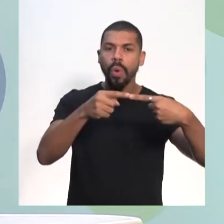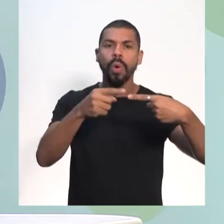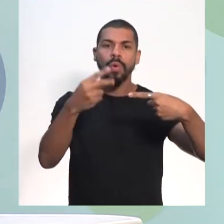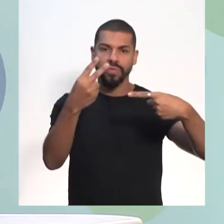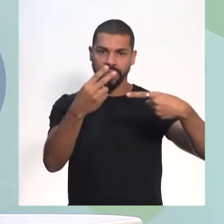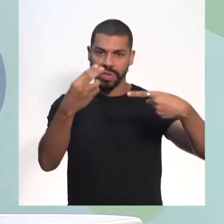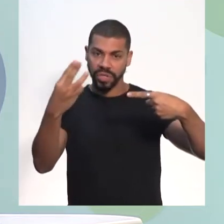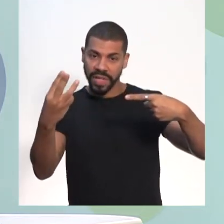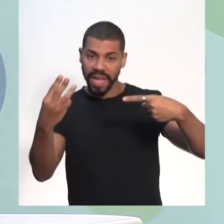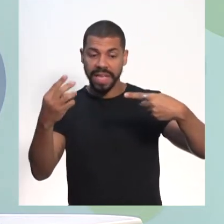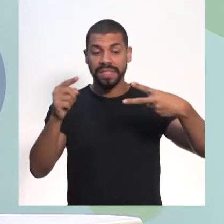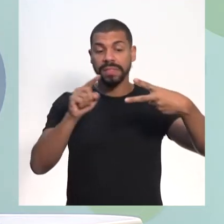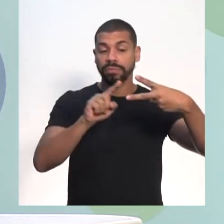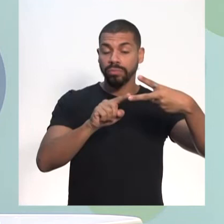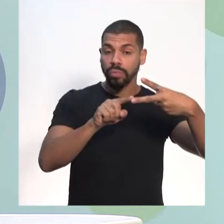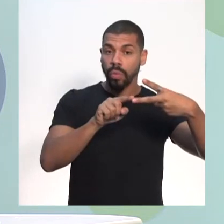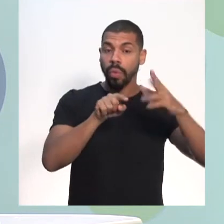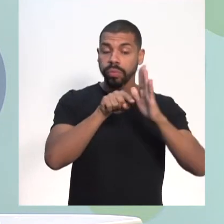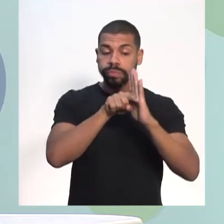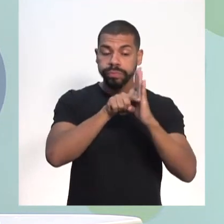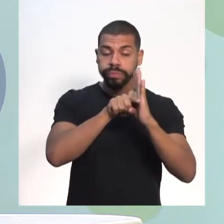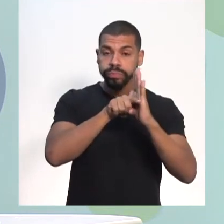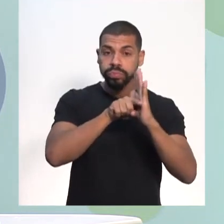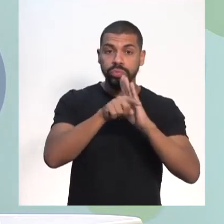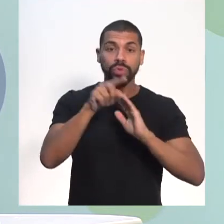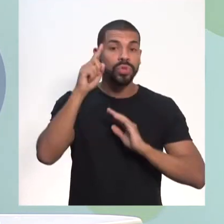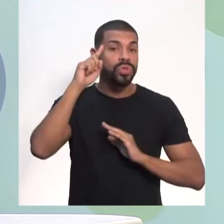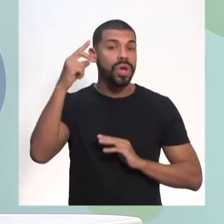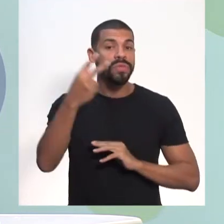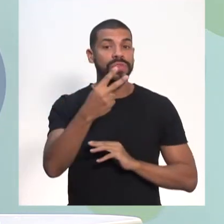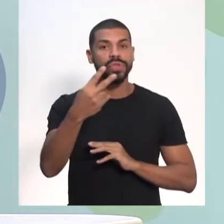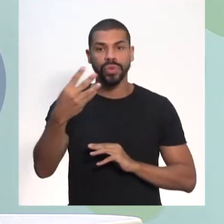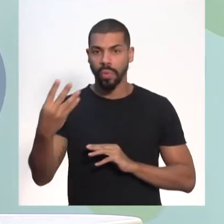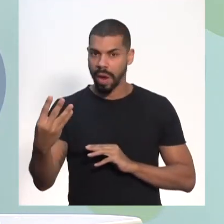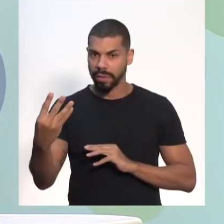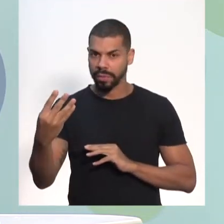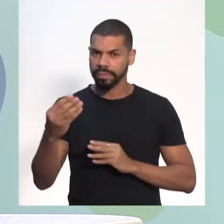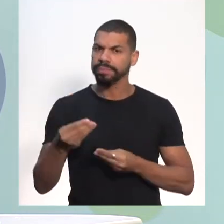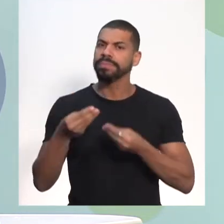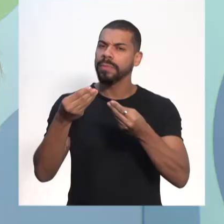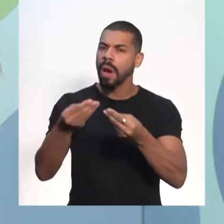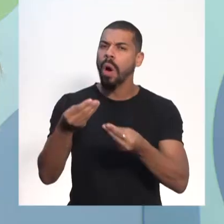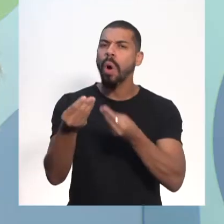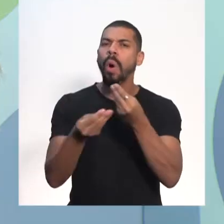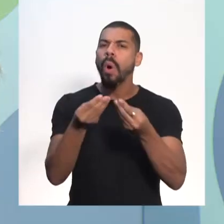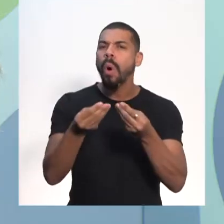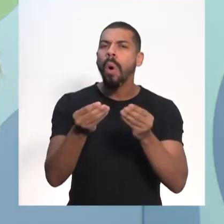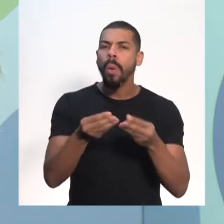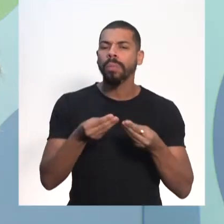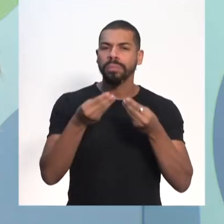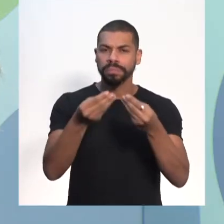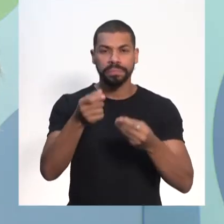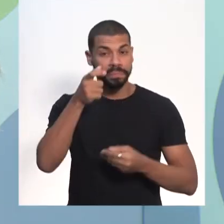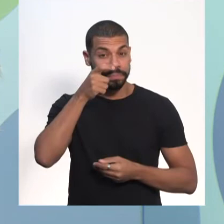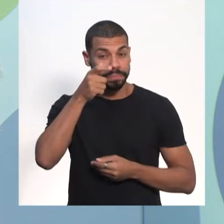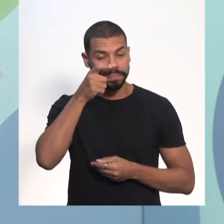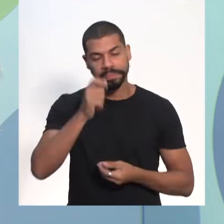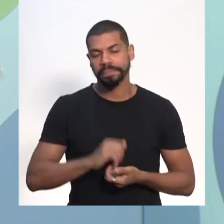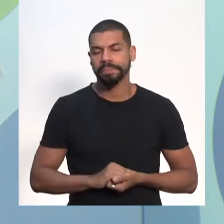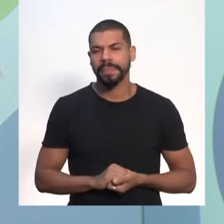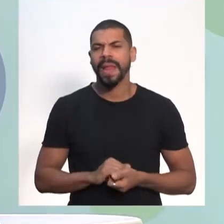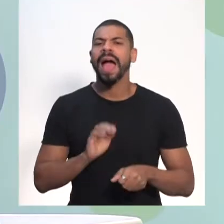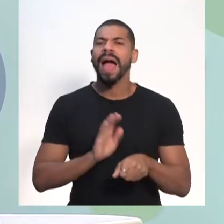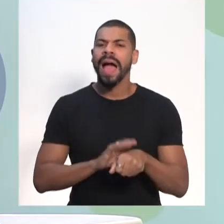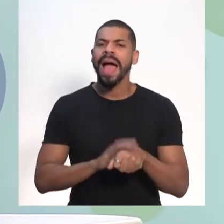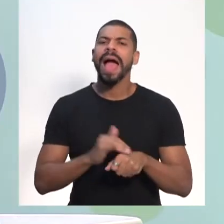no Ava EFAP, a gente vai mostrar rapidamente aqui o caminho para a gente acessar esse material. E é